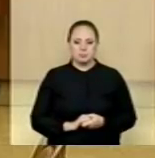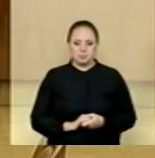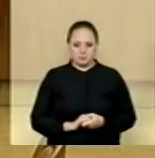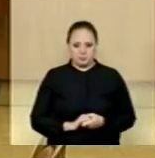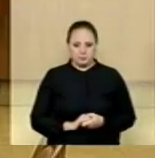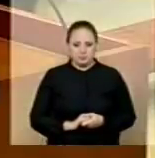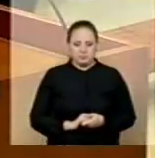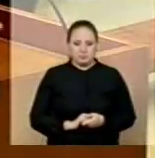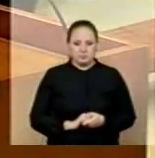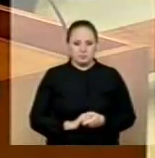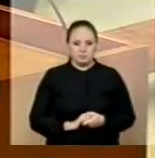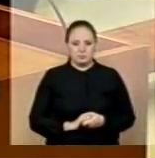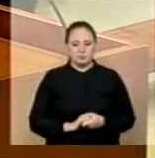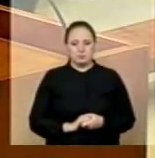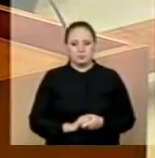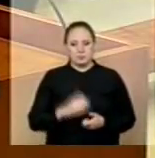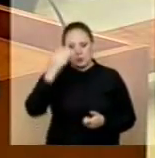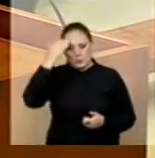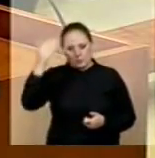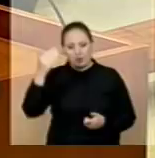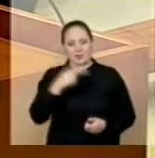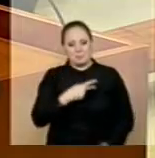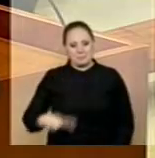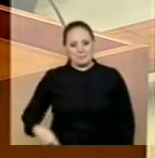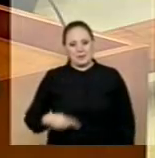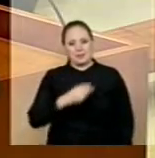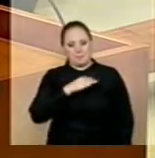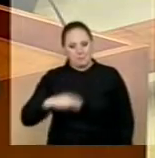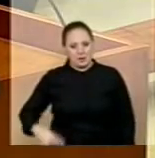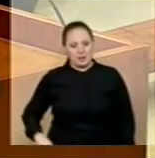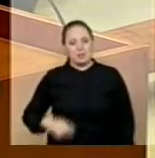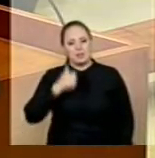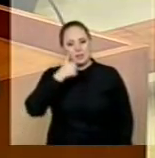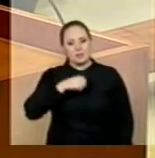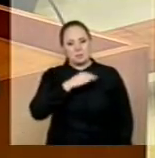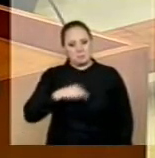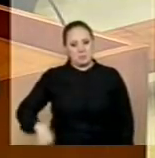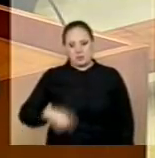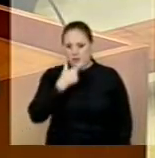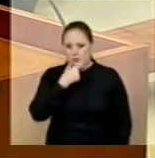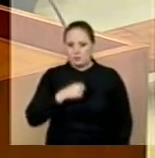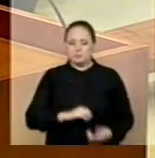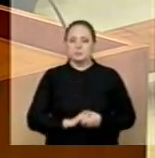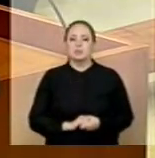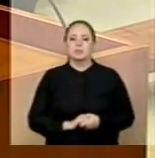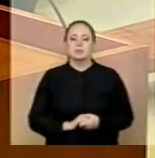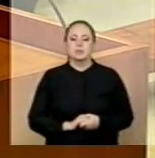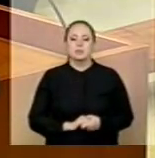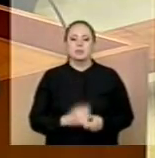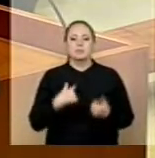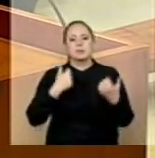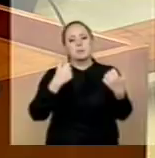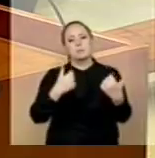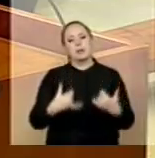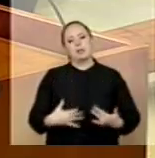obrigado, senhora presidente, eminente presidente, eminente ministro, eminentes ministros, ilustre procuradora-geral da República. Uma explicação inicial me